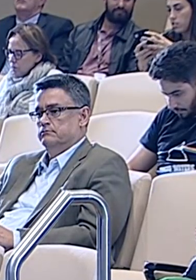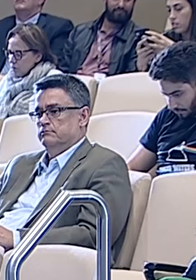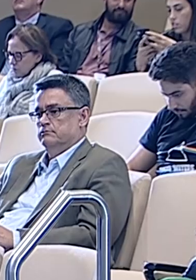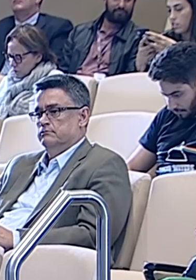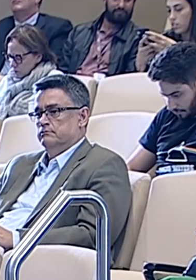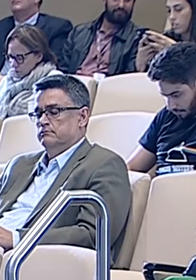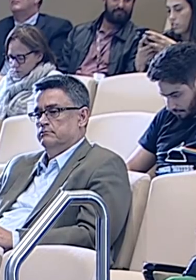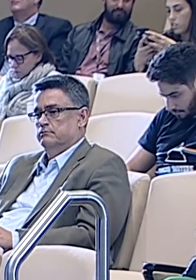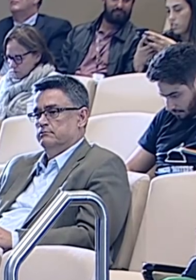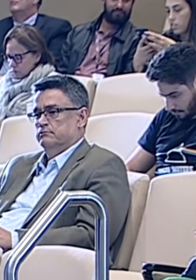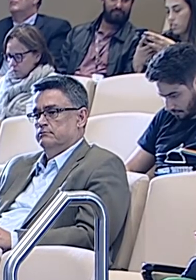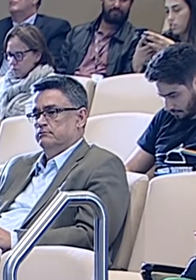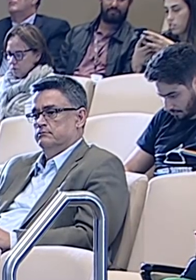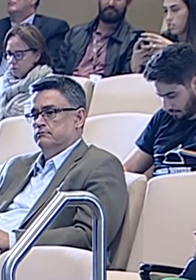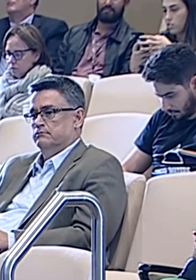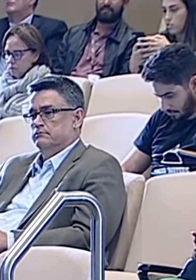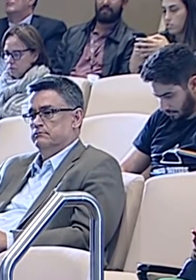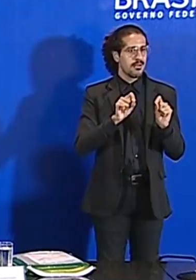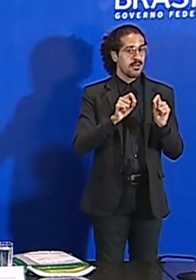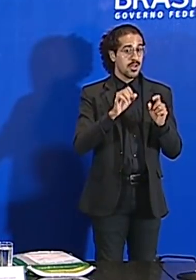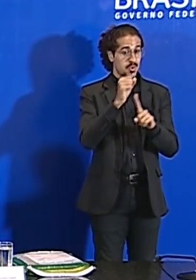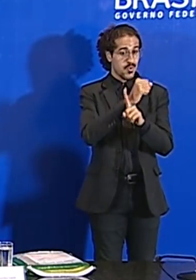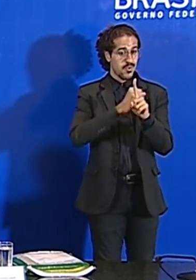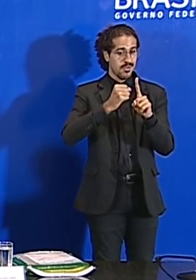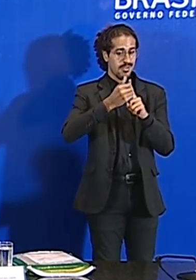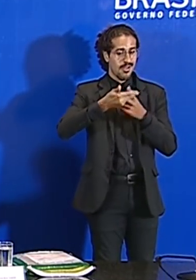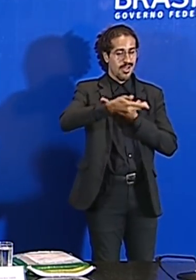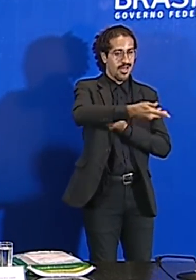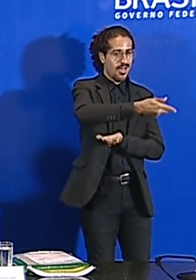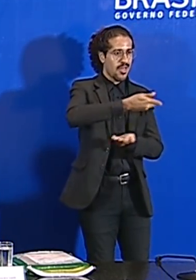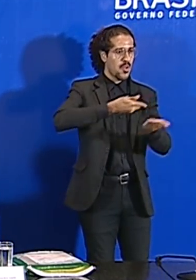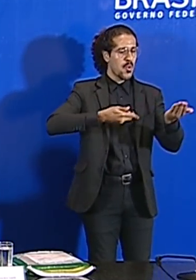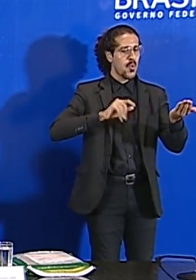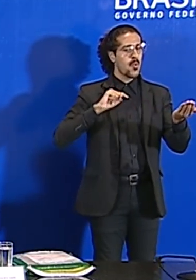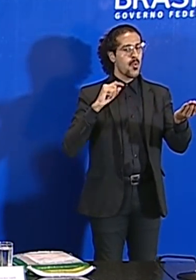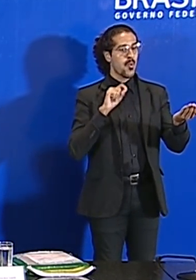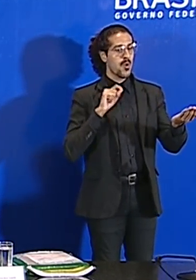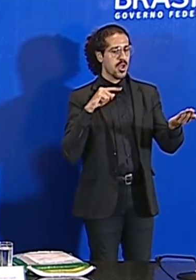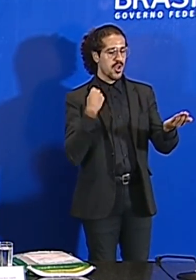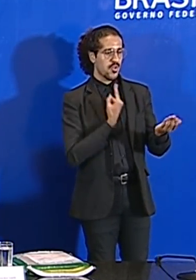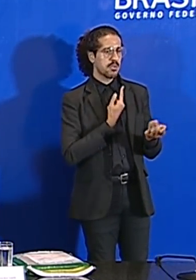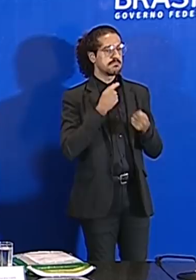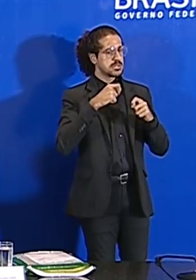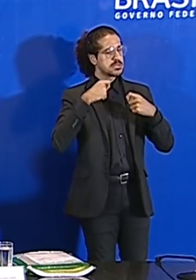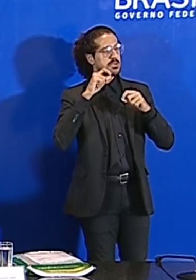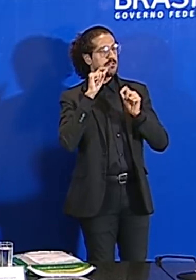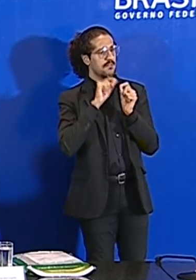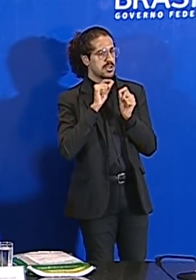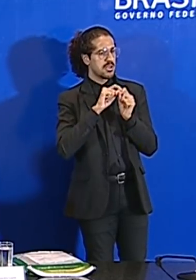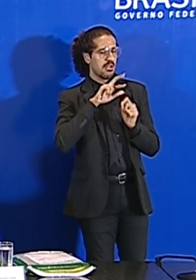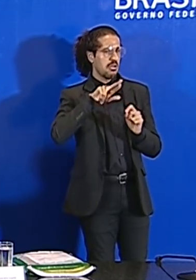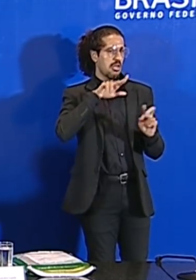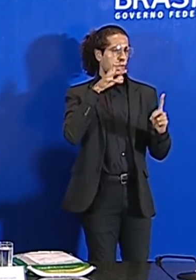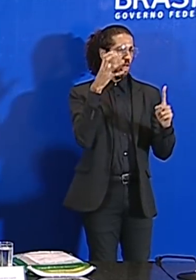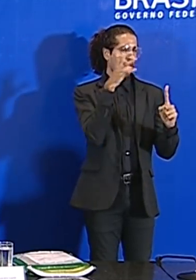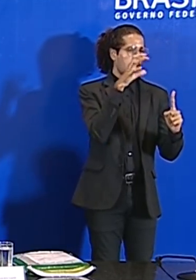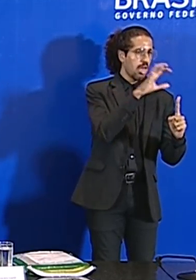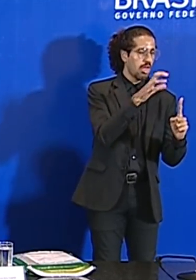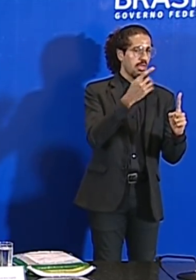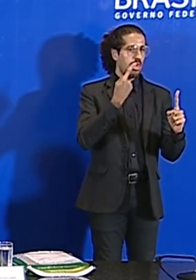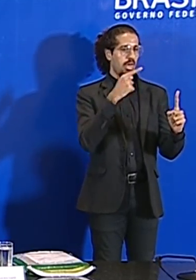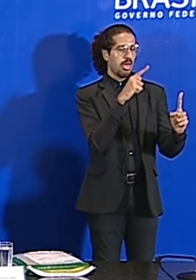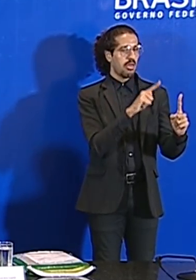quê? Devolver para a sociedade o que a gente deveria fazer, e não ficar doutrinando, ficar buscando